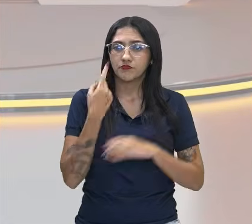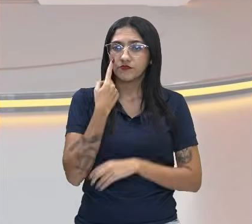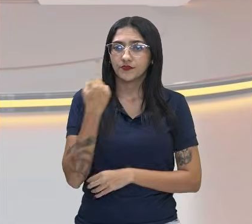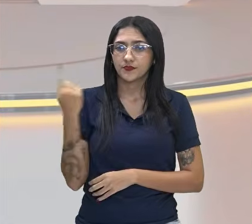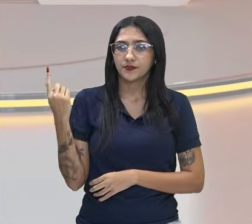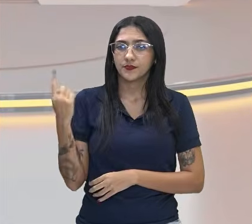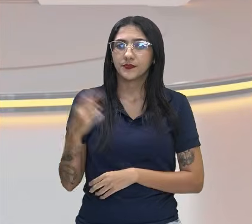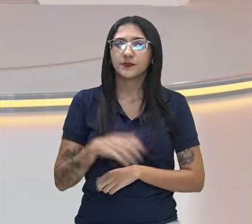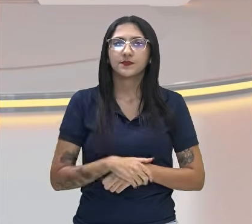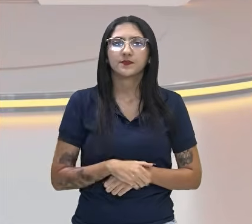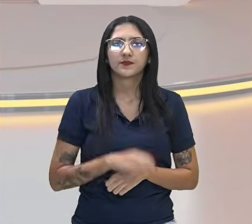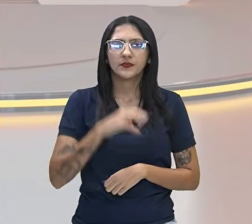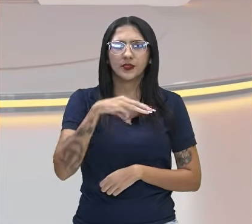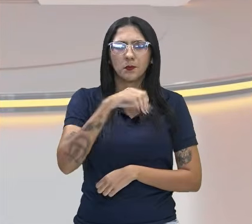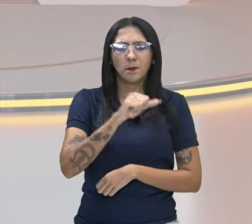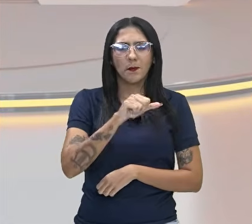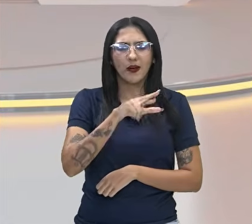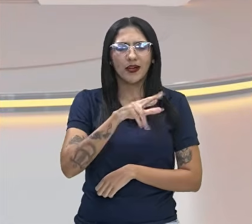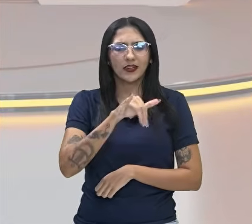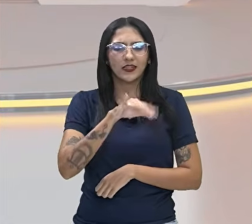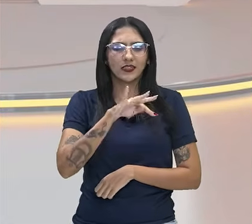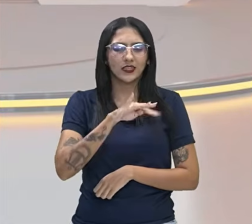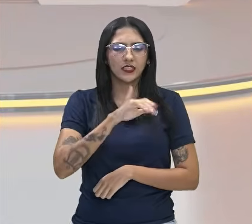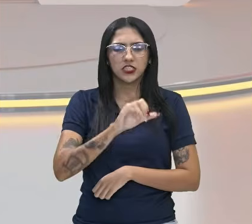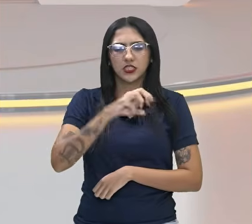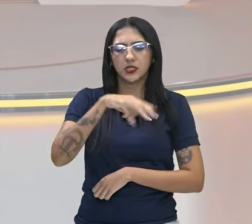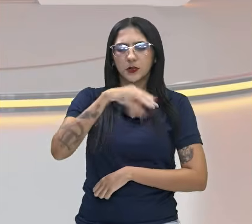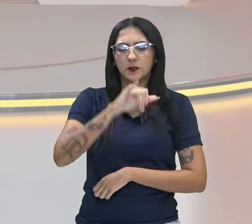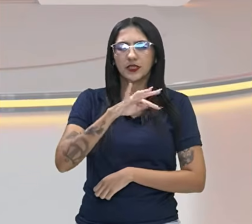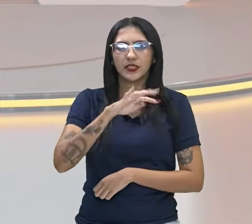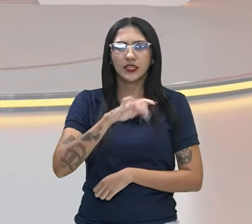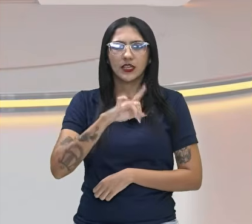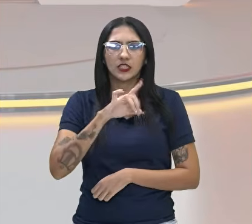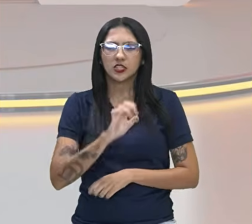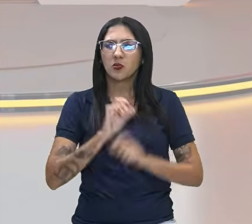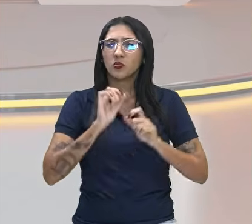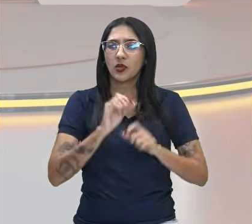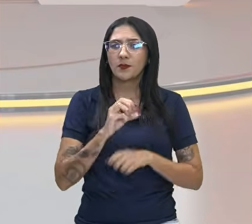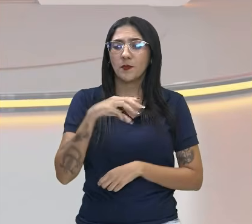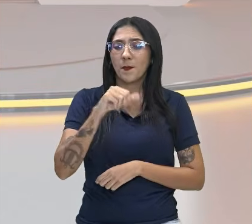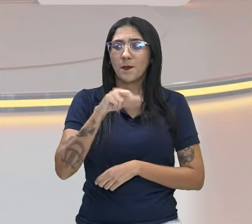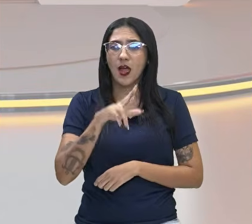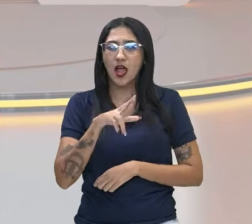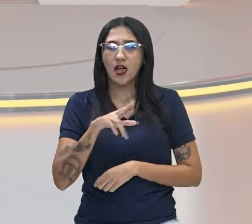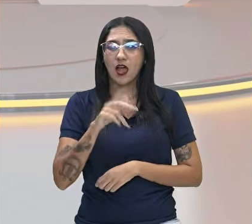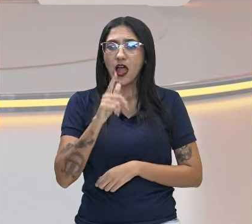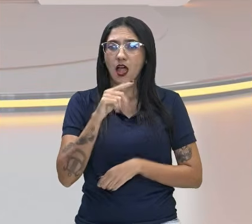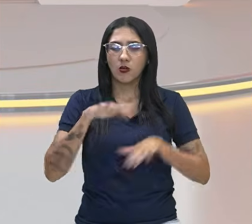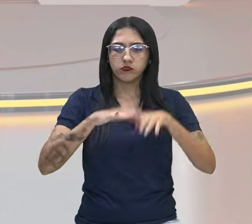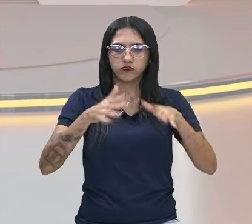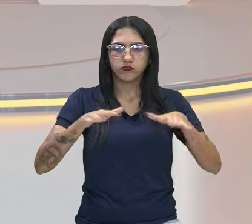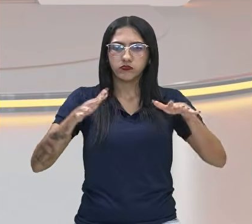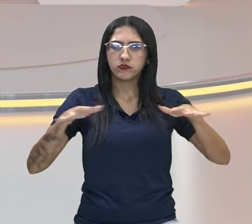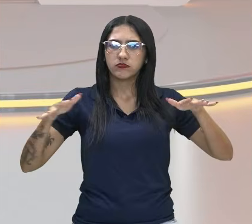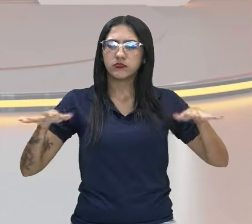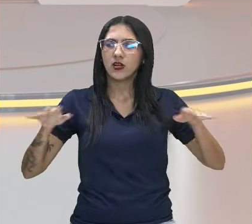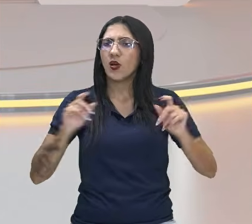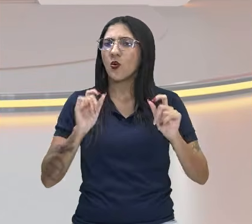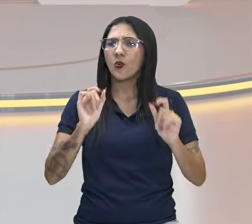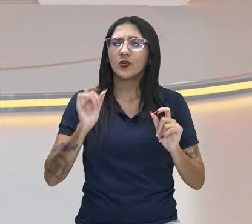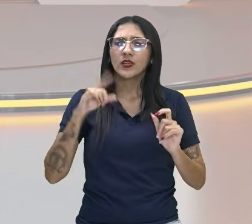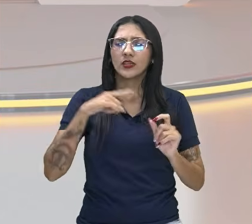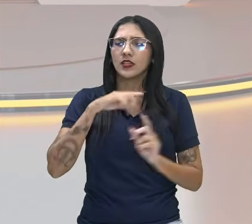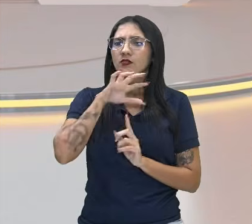só, maritimidade, o nome já fala, mar, né? Lembra ali do oceano, o que influencia